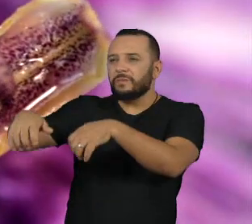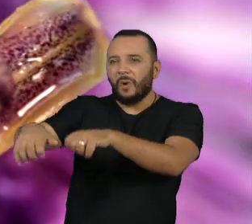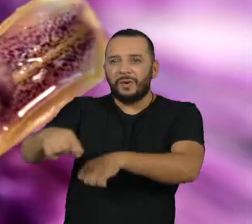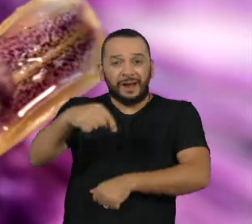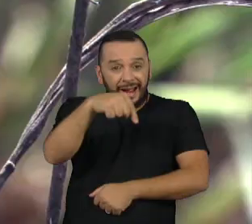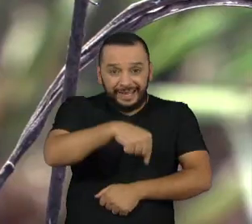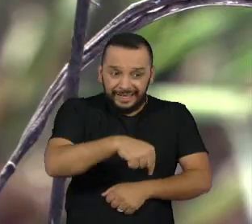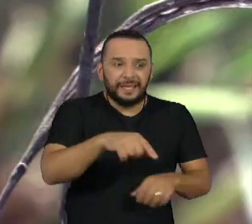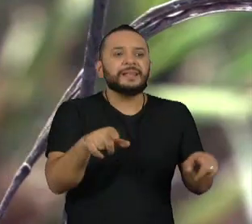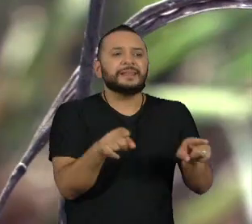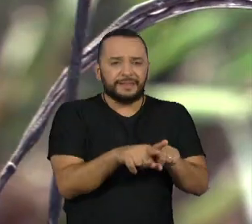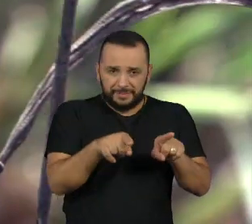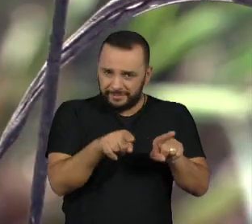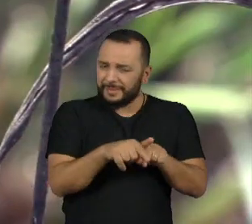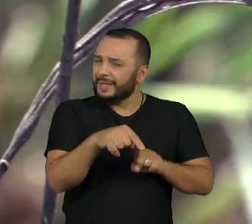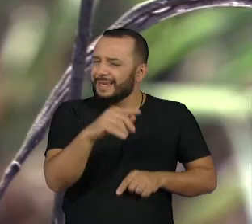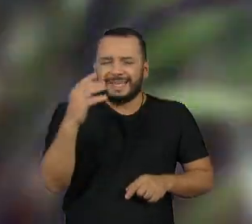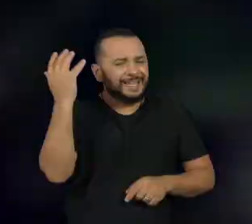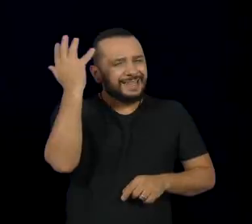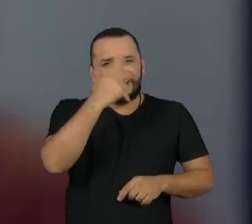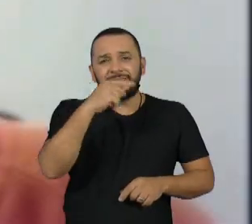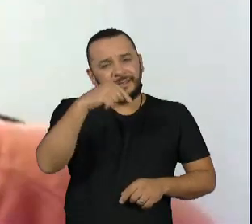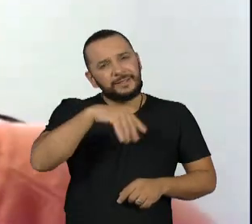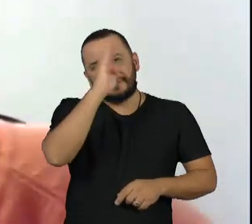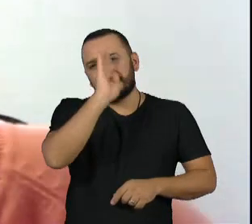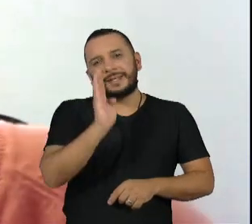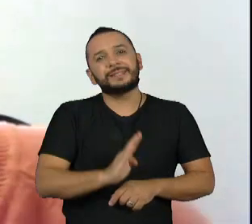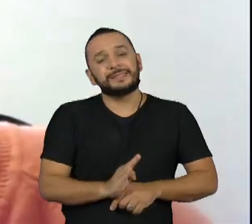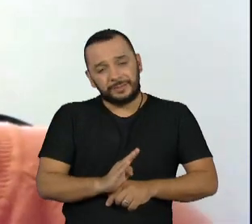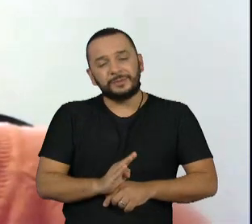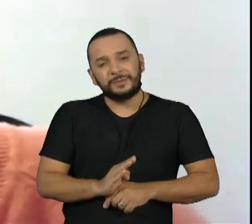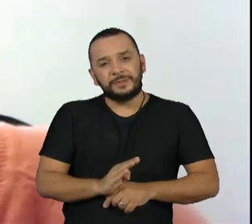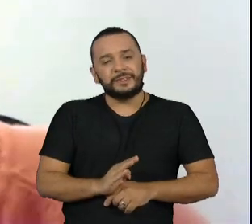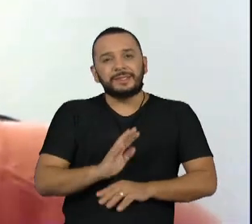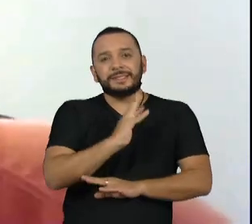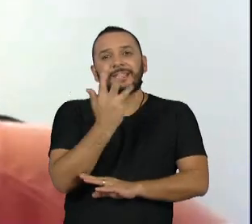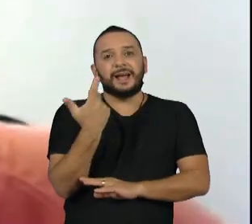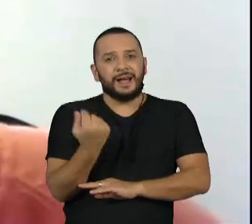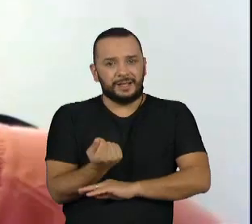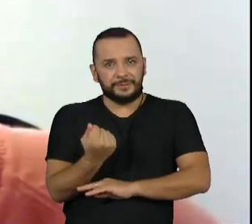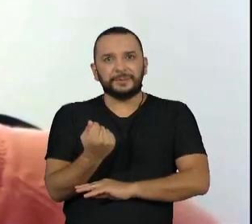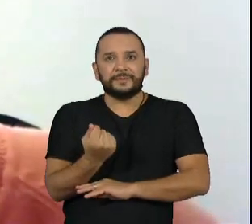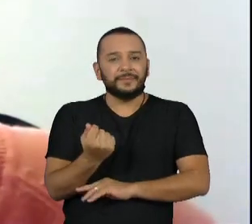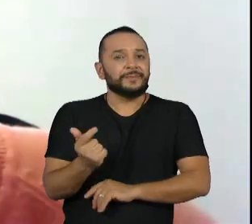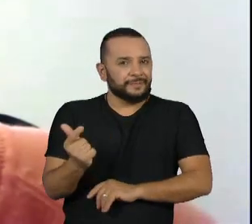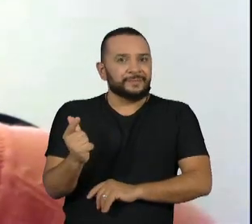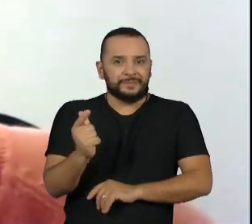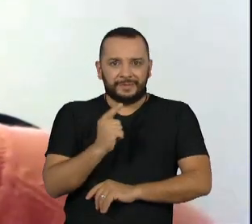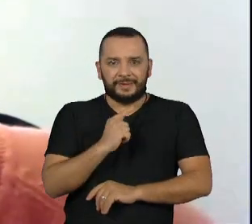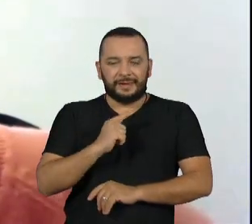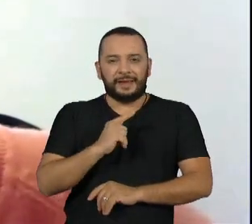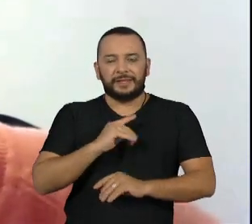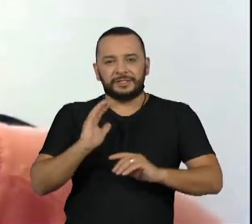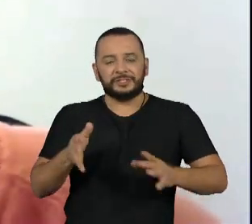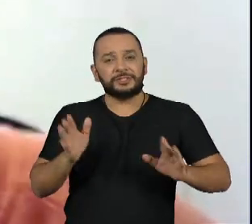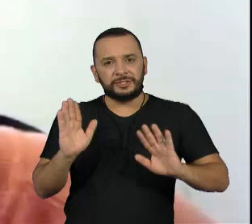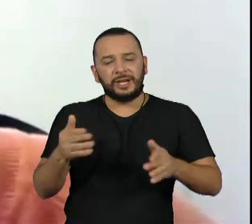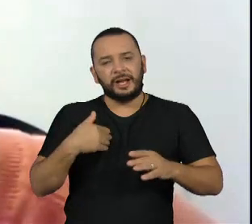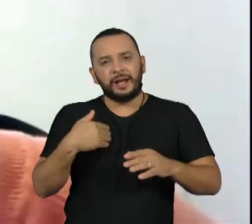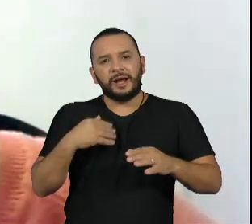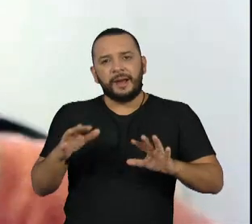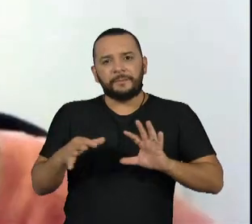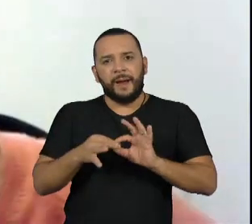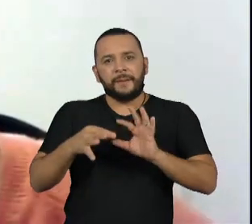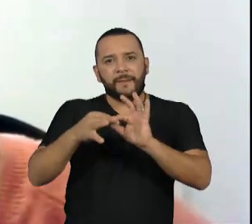bioma que é um coração do Brasil. Ele é um bioma que faz transição com quase todos os outros biomas que nós temos, só não